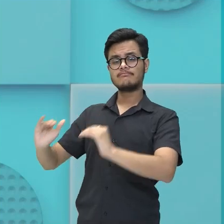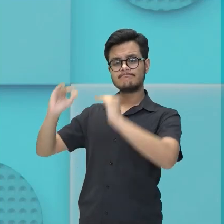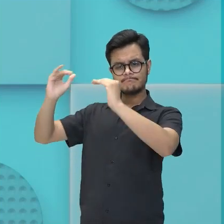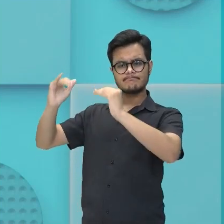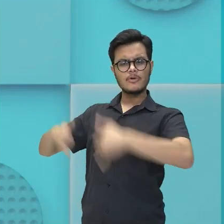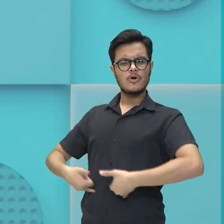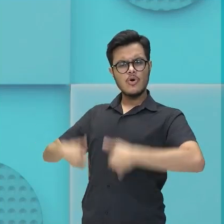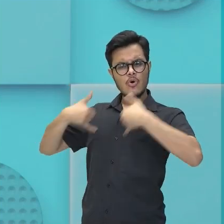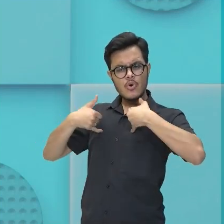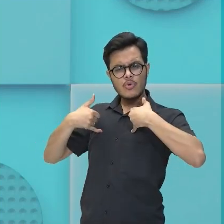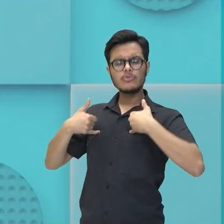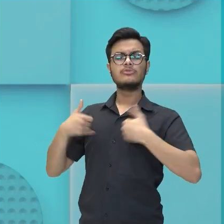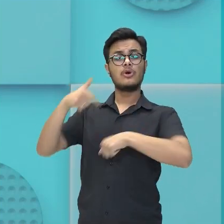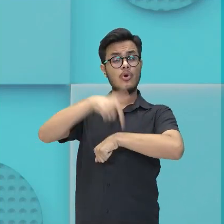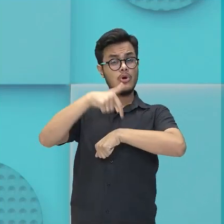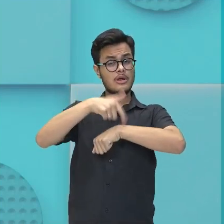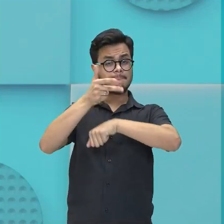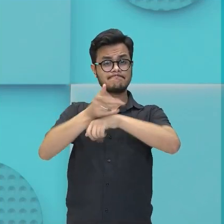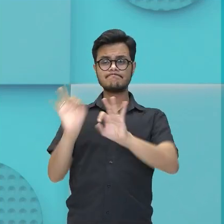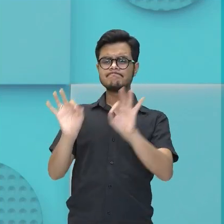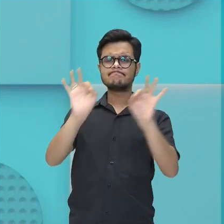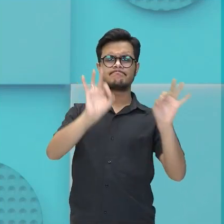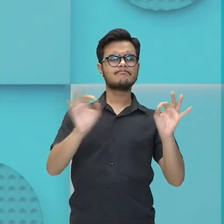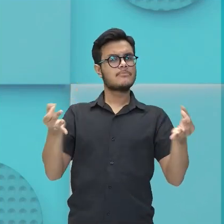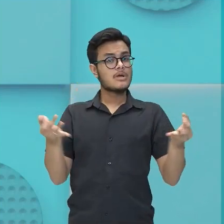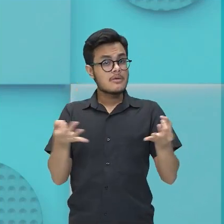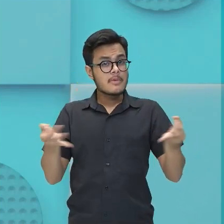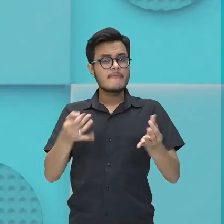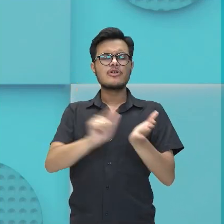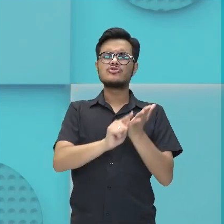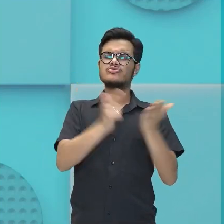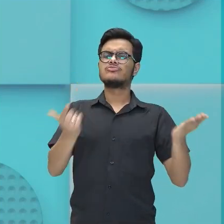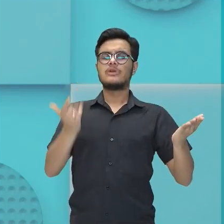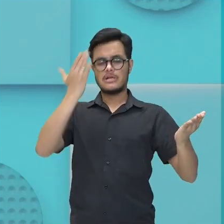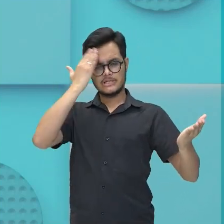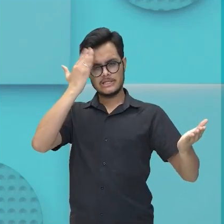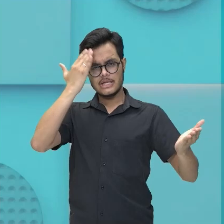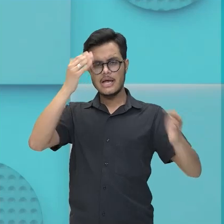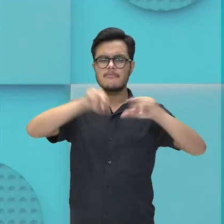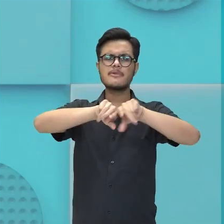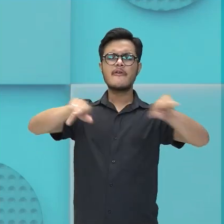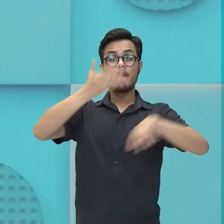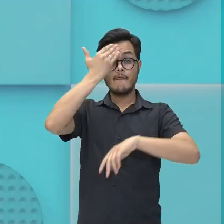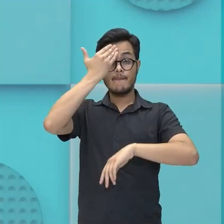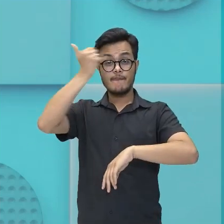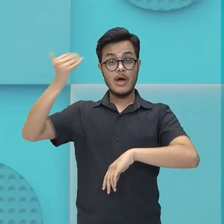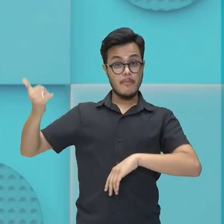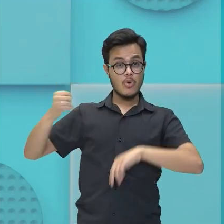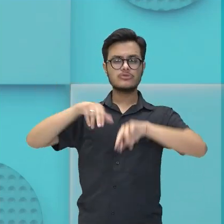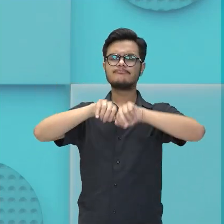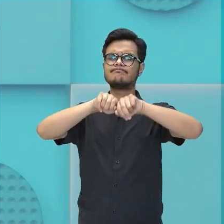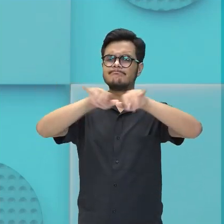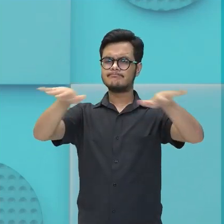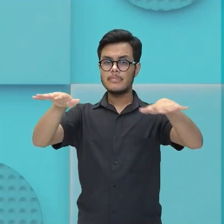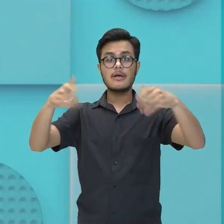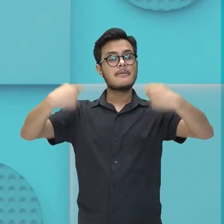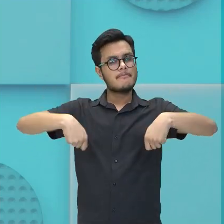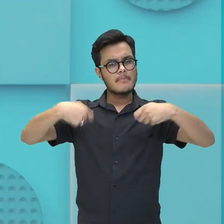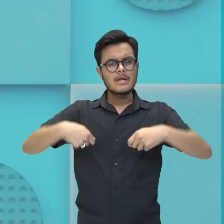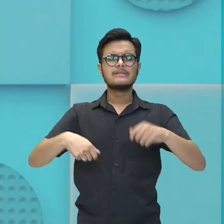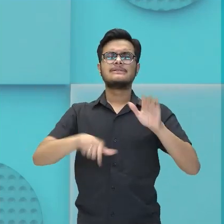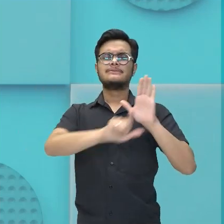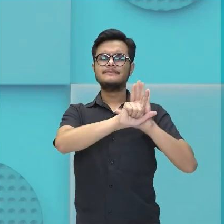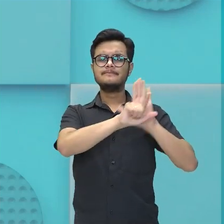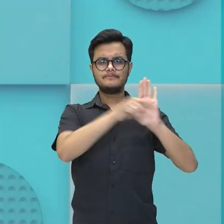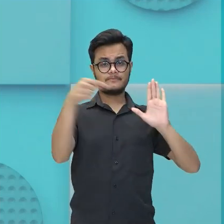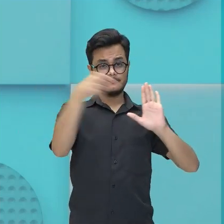em horário nobre da TV, jornais reconhecidos, impressos nas cidades, tem essa preferência por uma